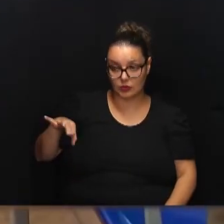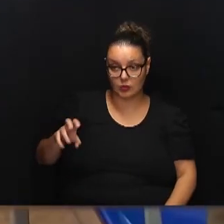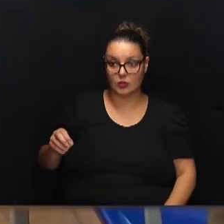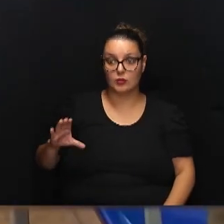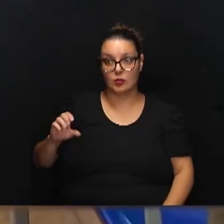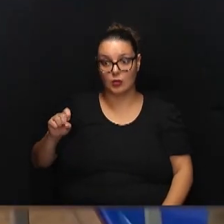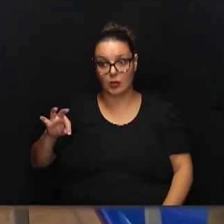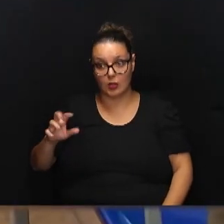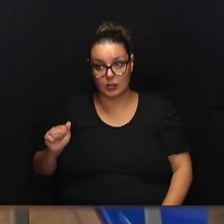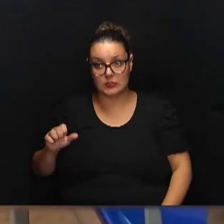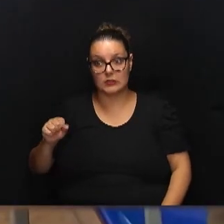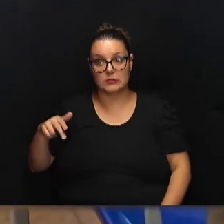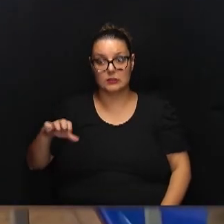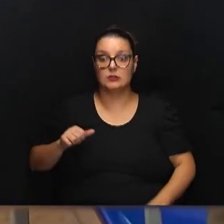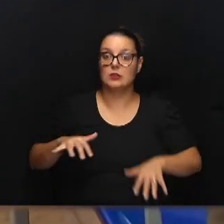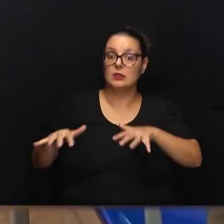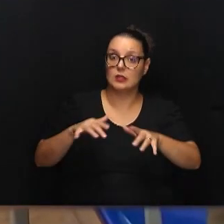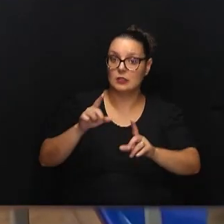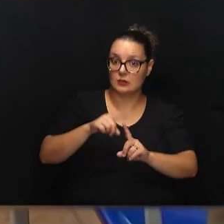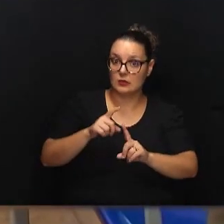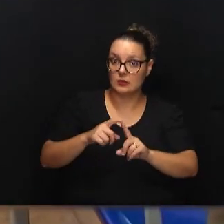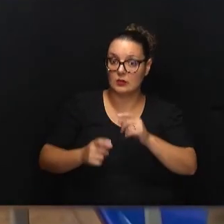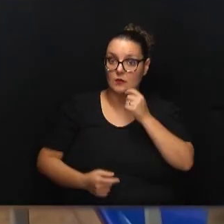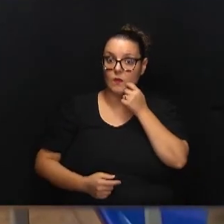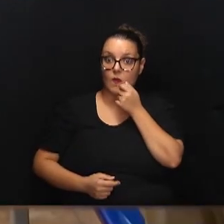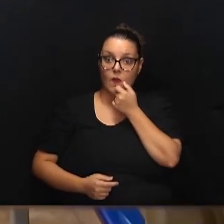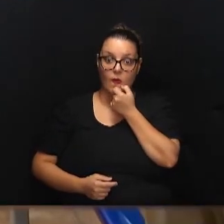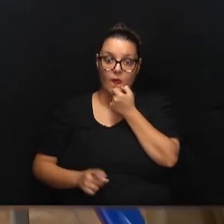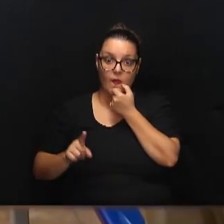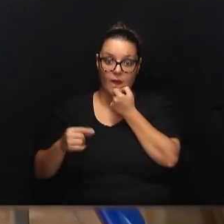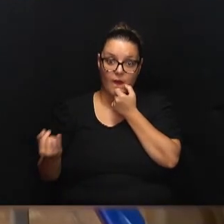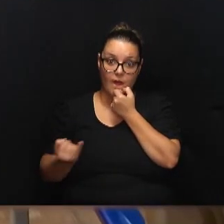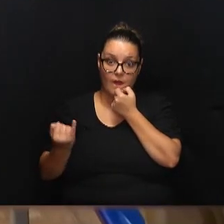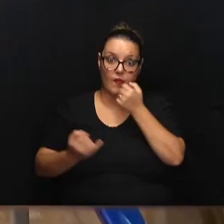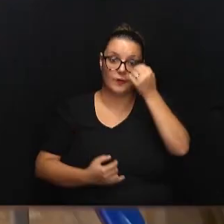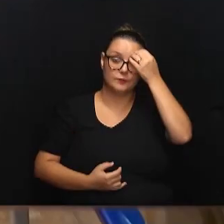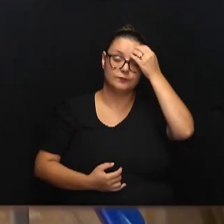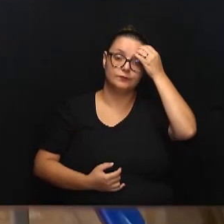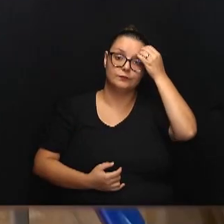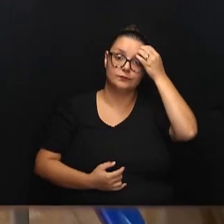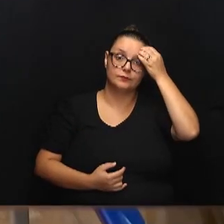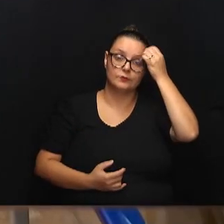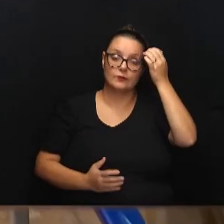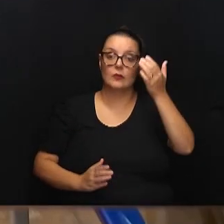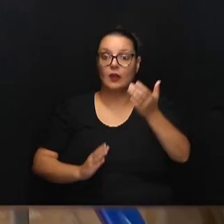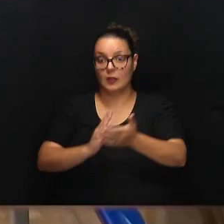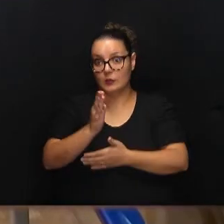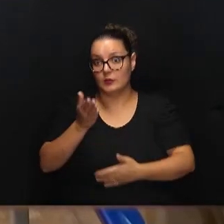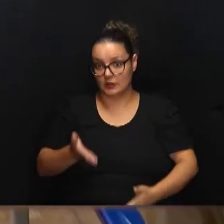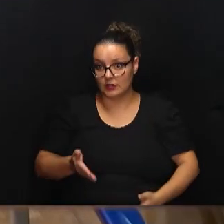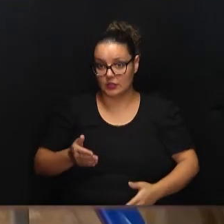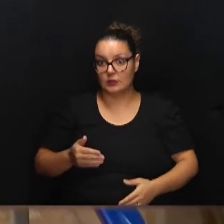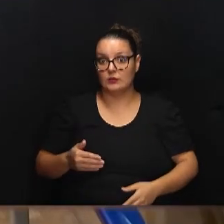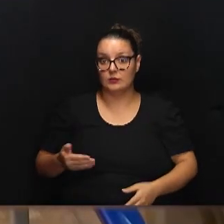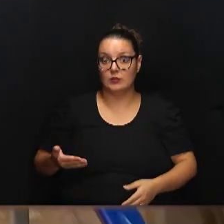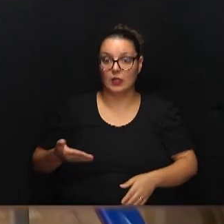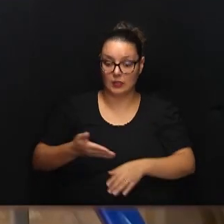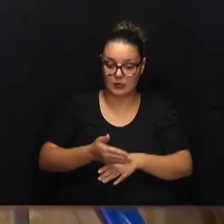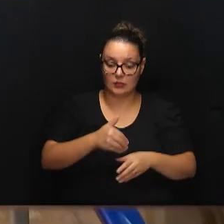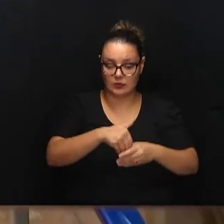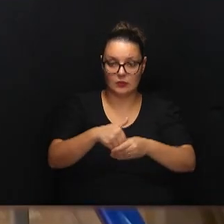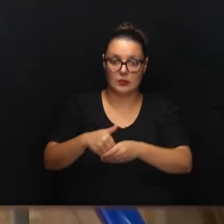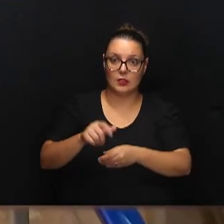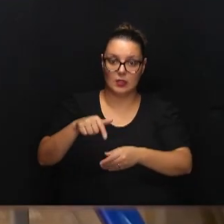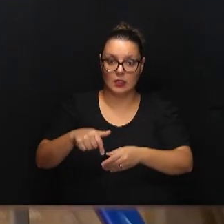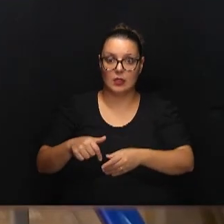tipo de movimento que é importante. Aprovando isso, entrando isso, votando e aprovando, aí vai ser a hora que